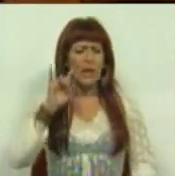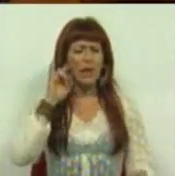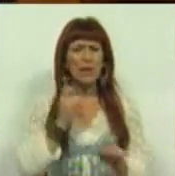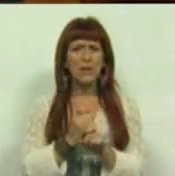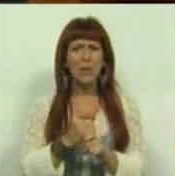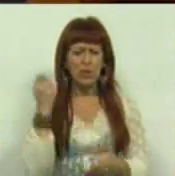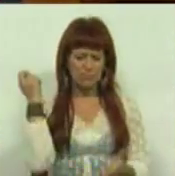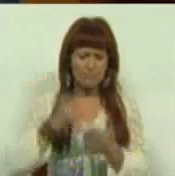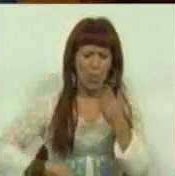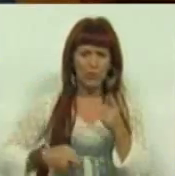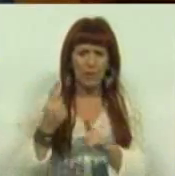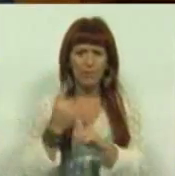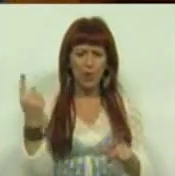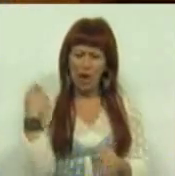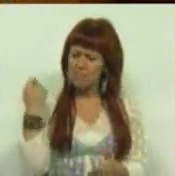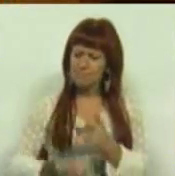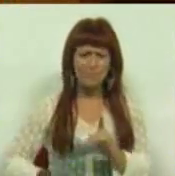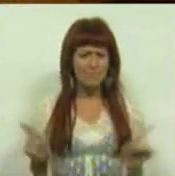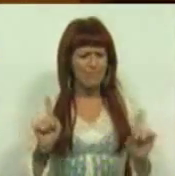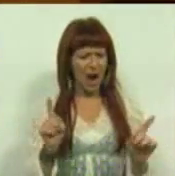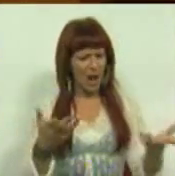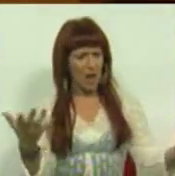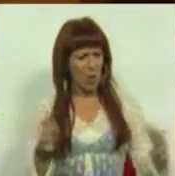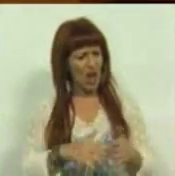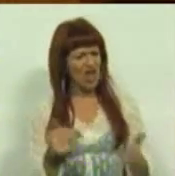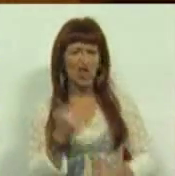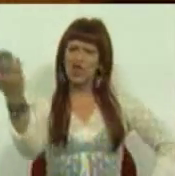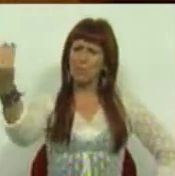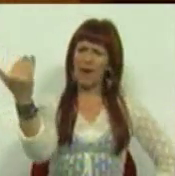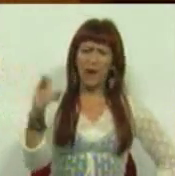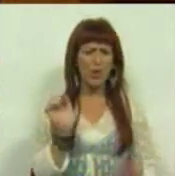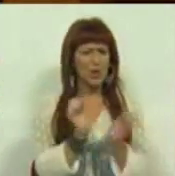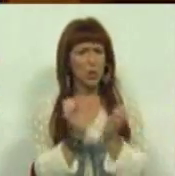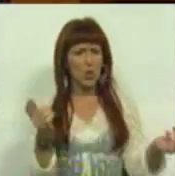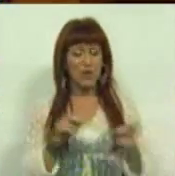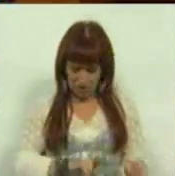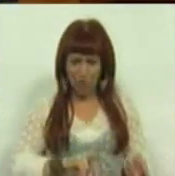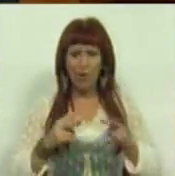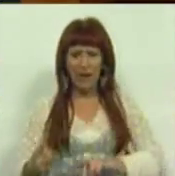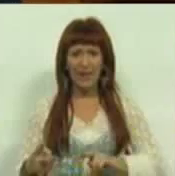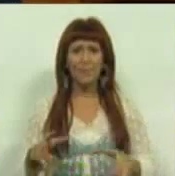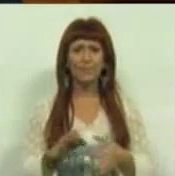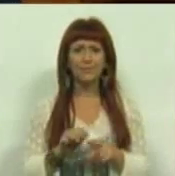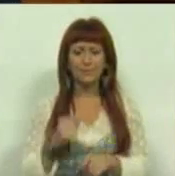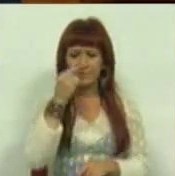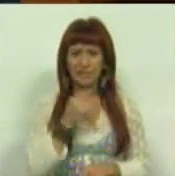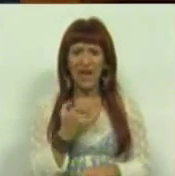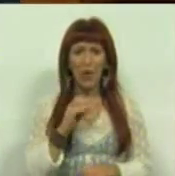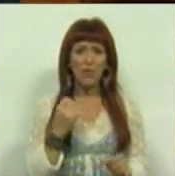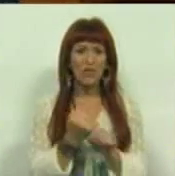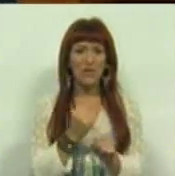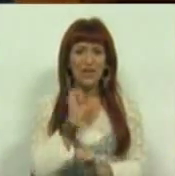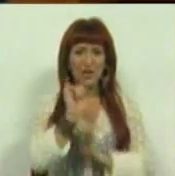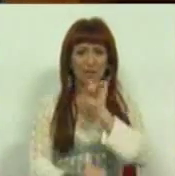exige multa por não ter pago enquanto esperava que a Segurança Social corrigisse um erro dos seus